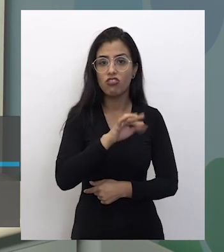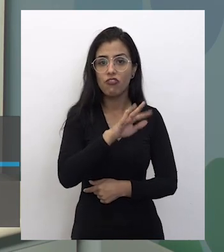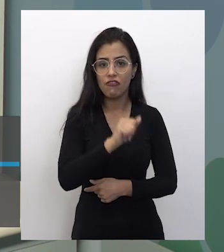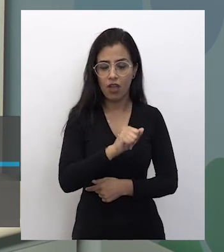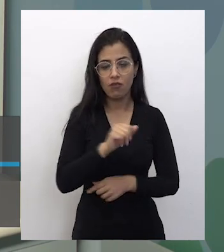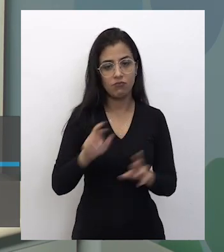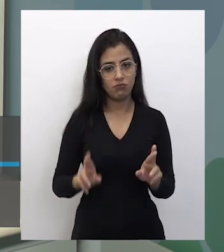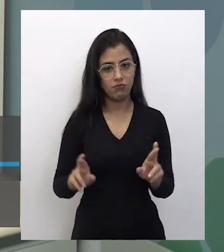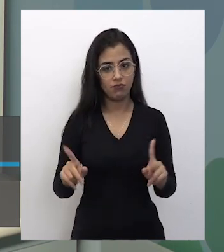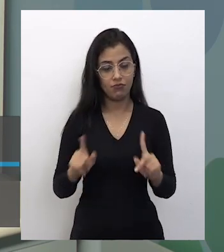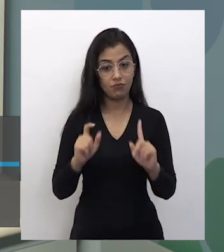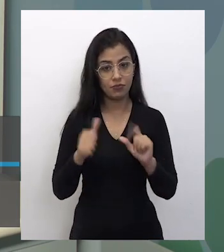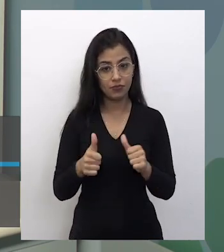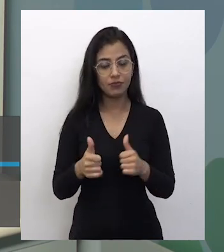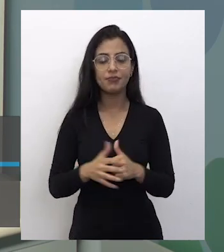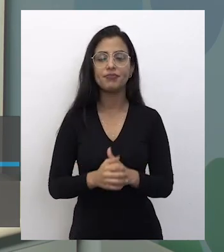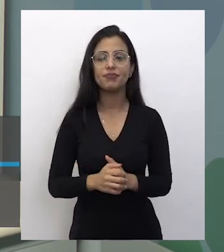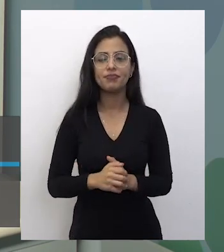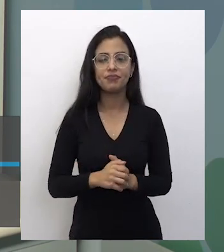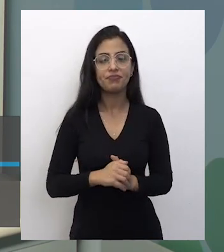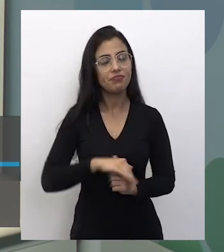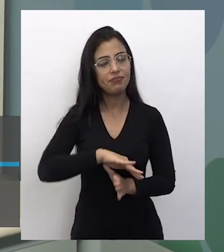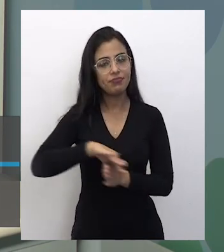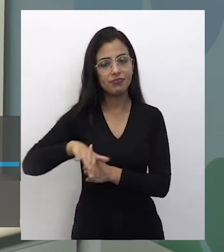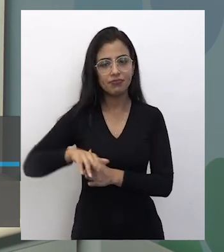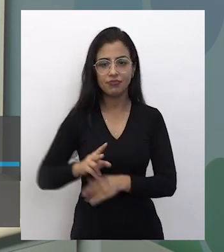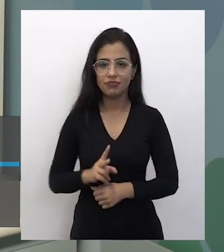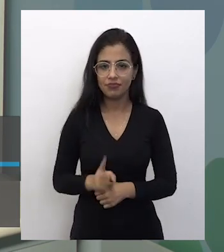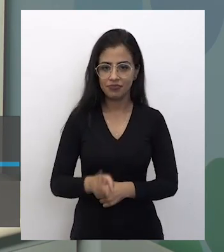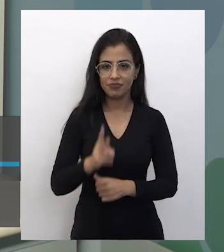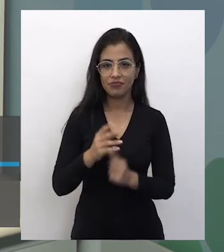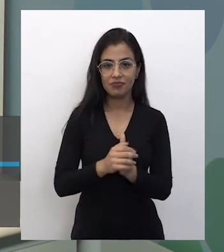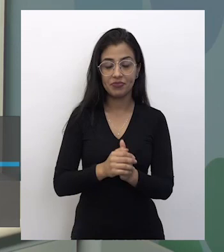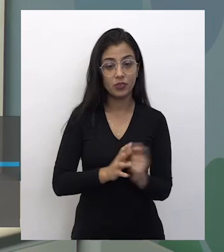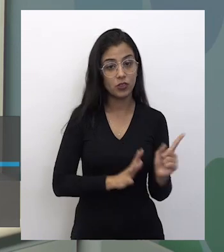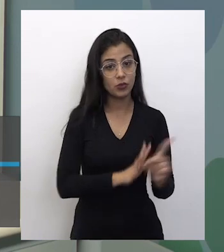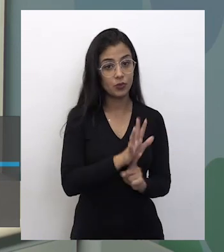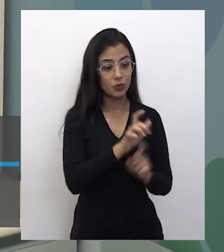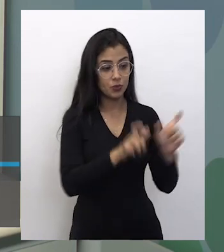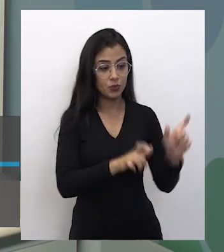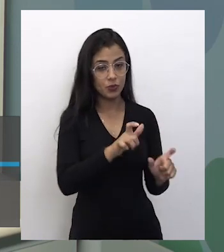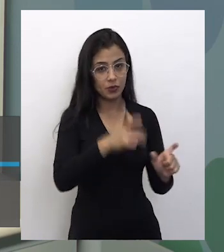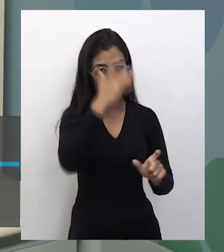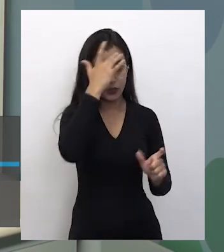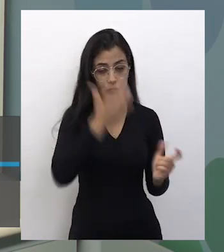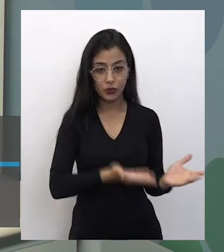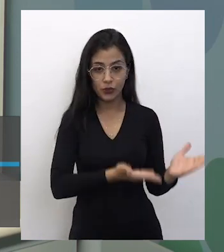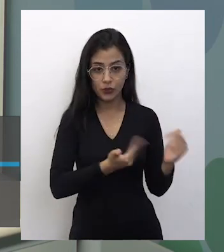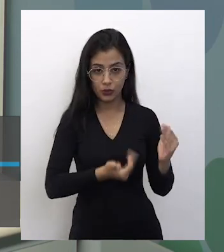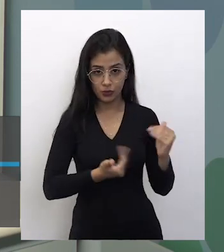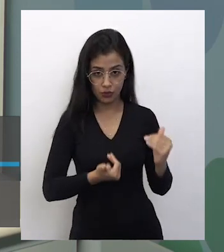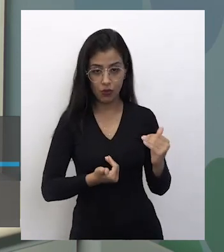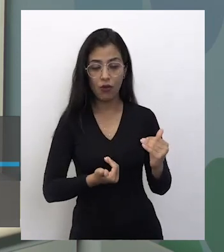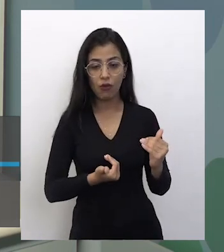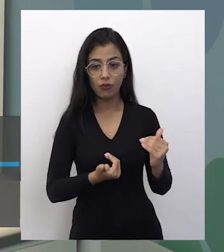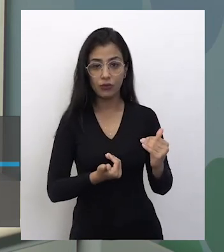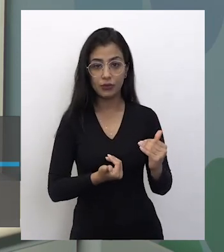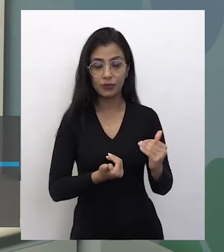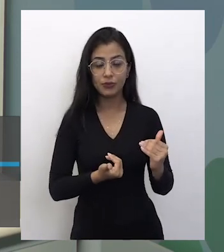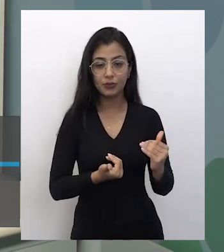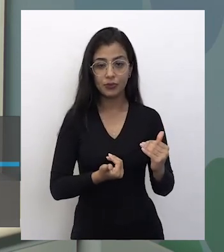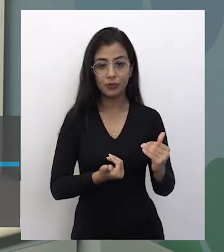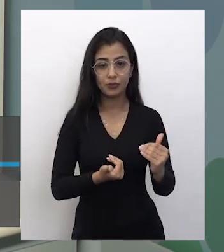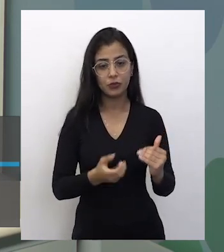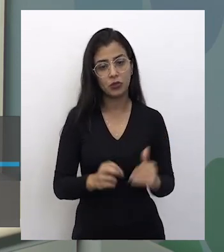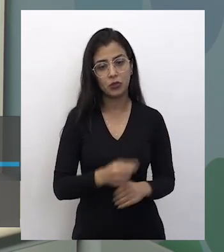realmente, provavelmente vocês já viram que o público-alvo seria uma pessoa mais no âmbito moderno e essa seria para os jovens